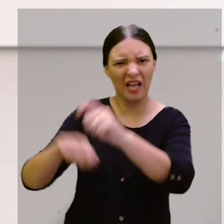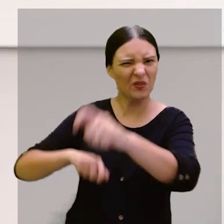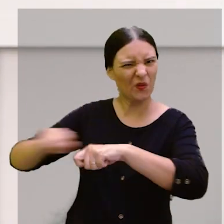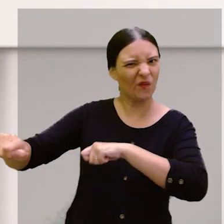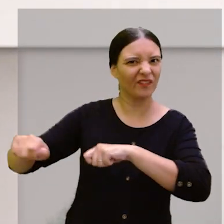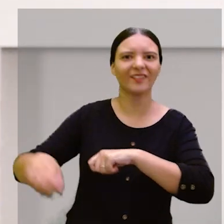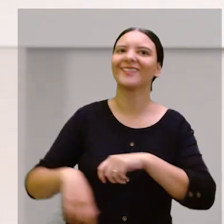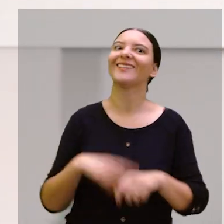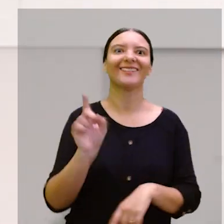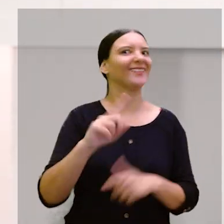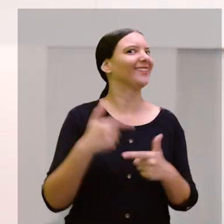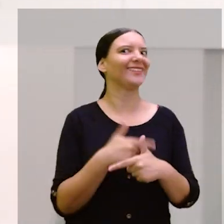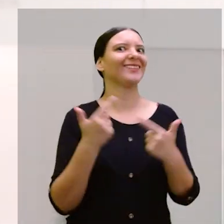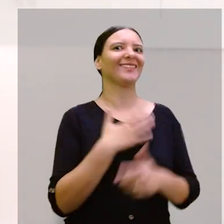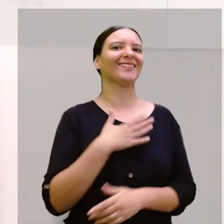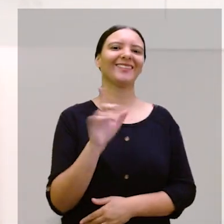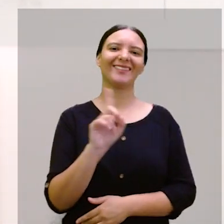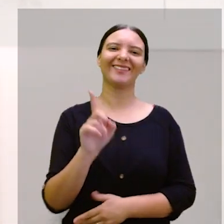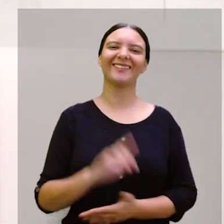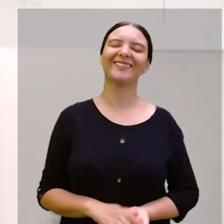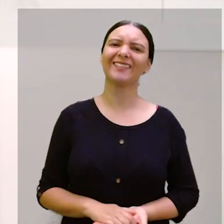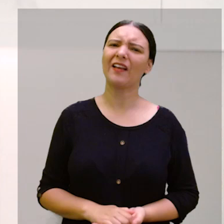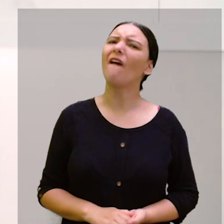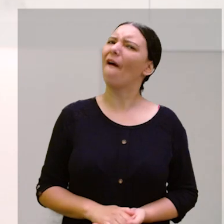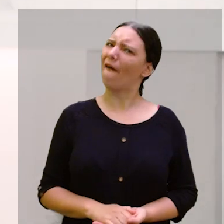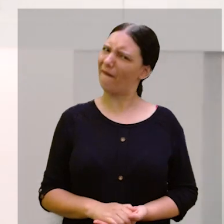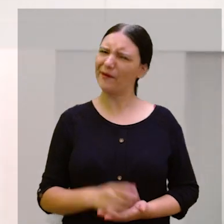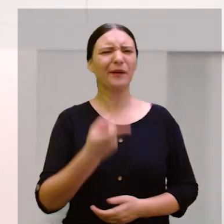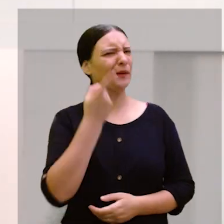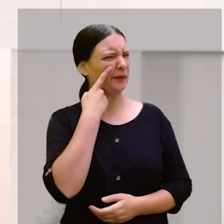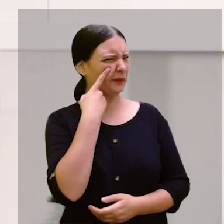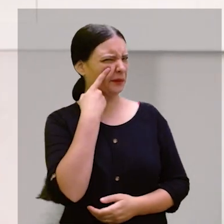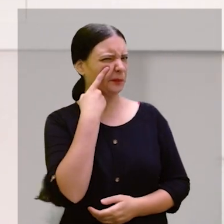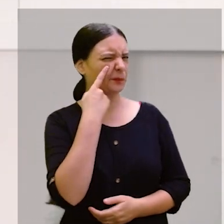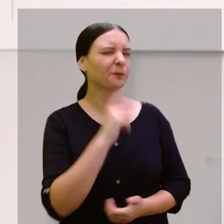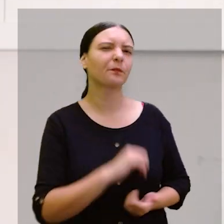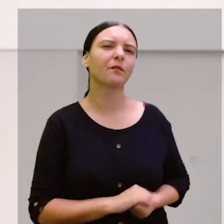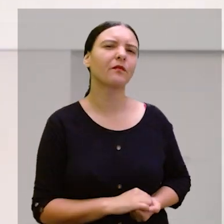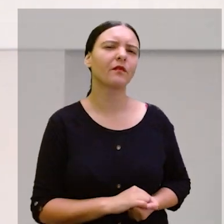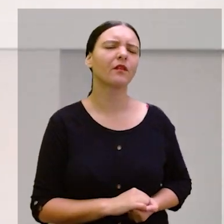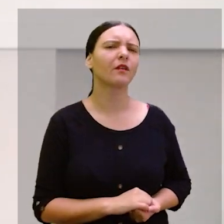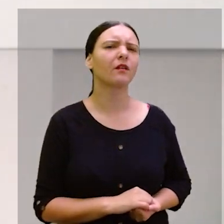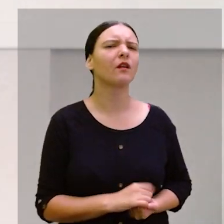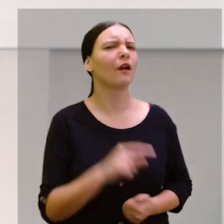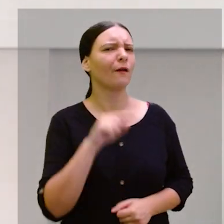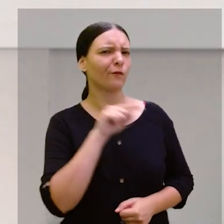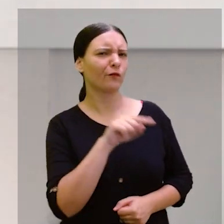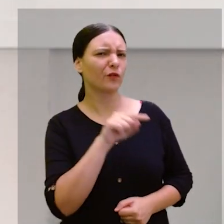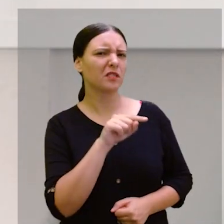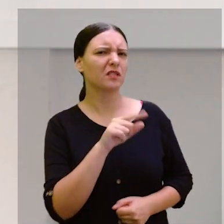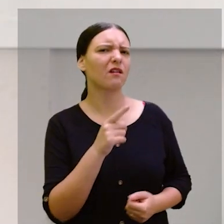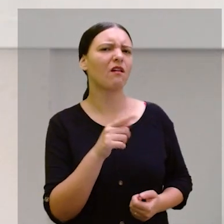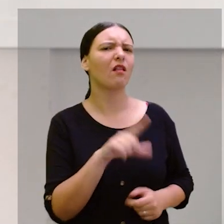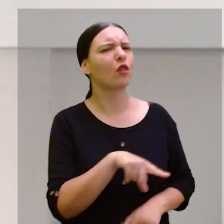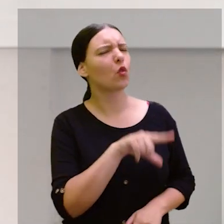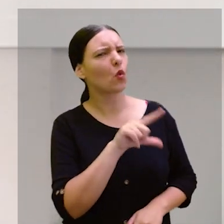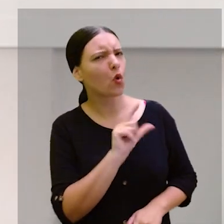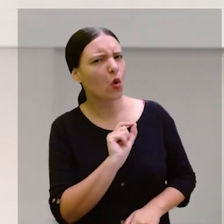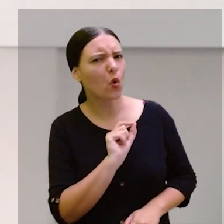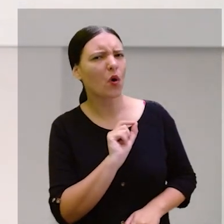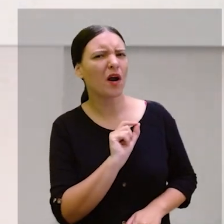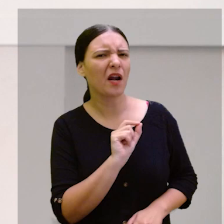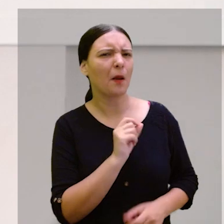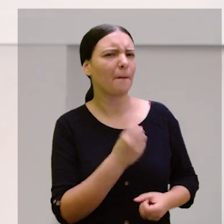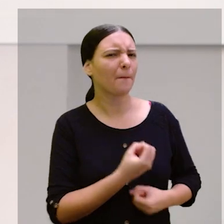Rasgou? Não, para minha sorte, não. Ele disse assim, olha aqui, Daniela, você escolheu um